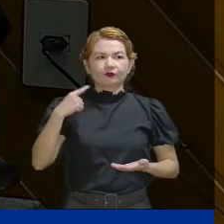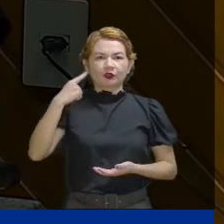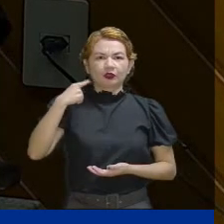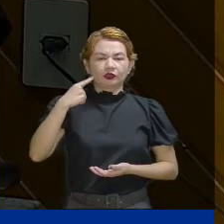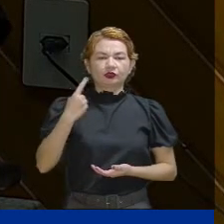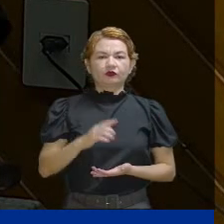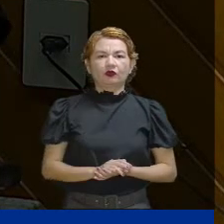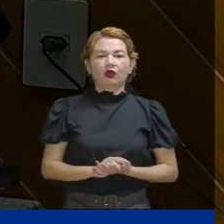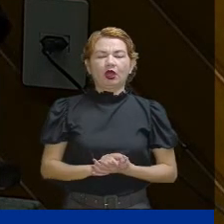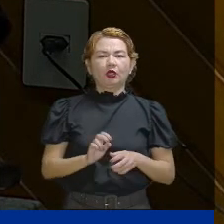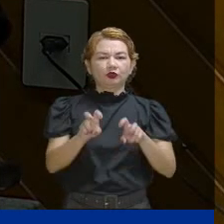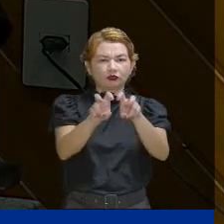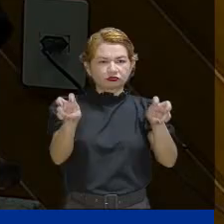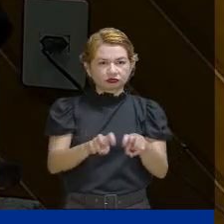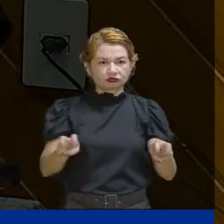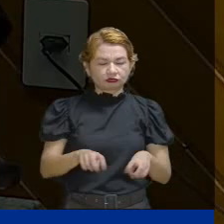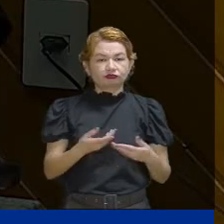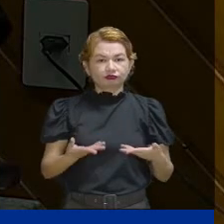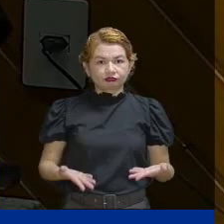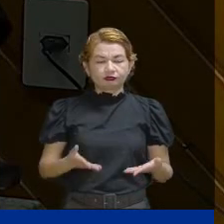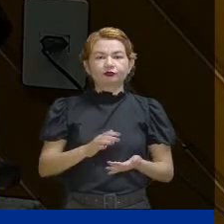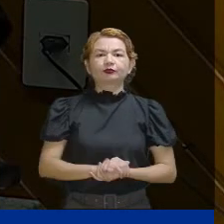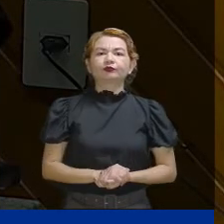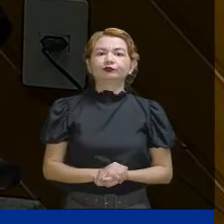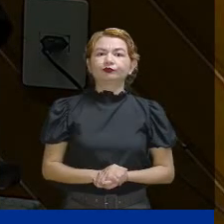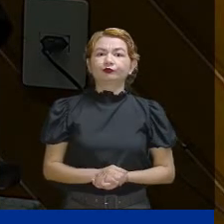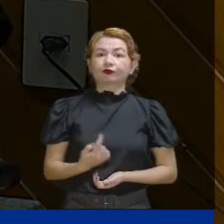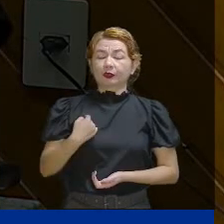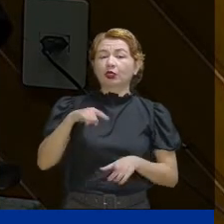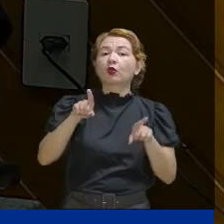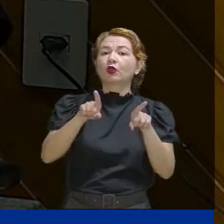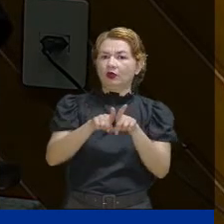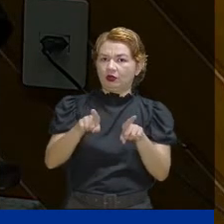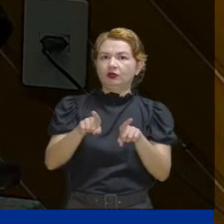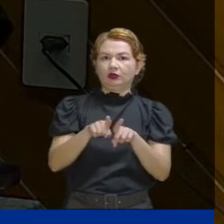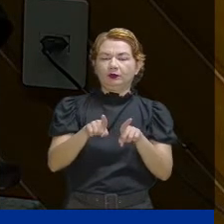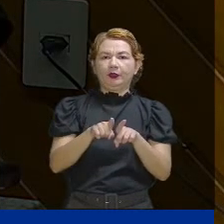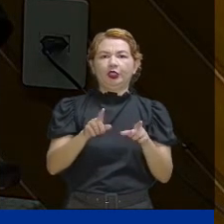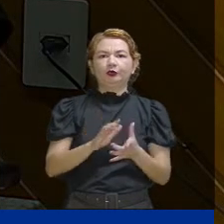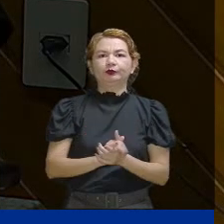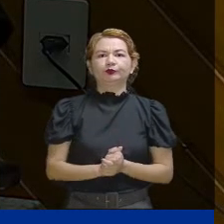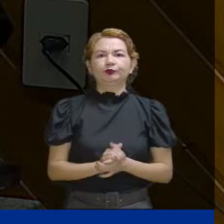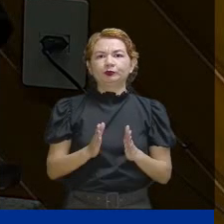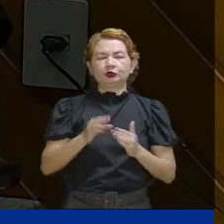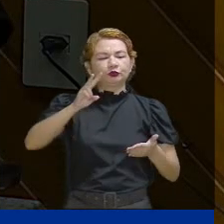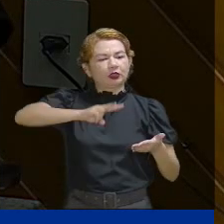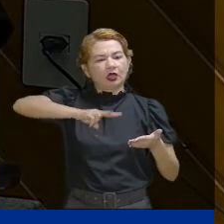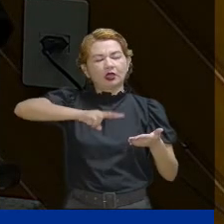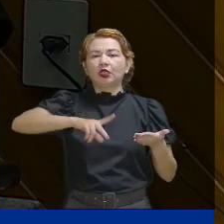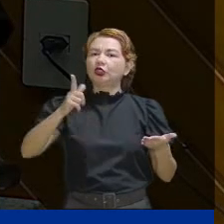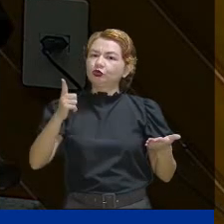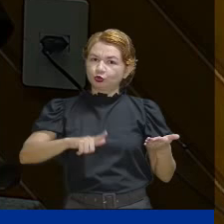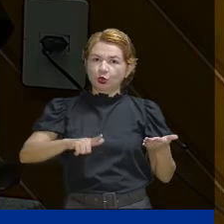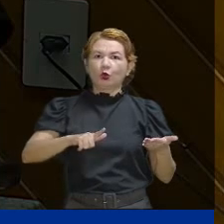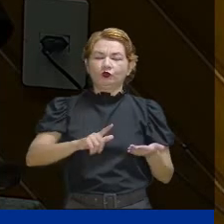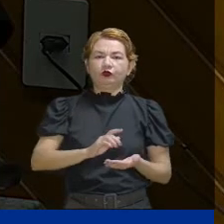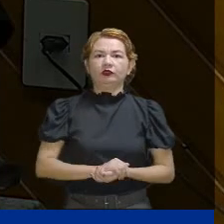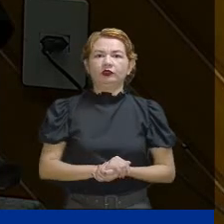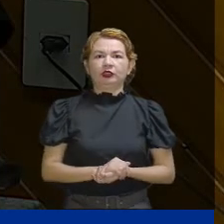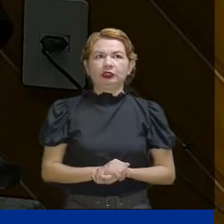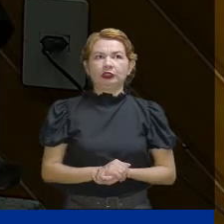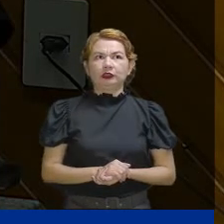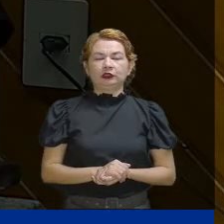advogados, todos presentes. Presidente, eu também, no momento de vista, tive